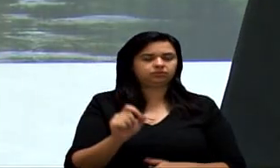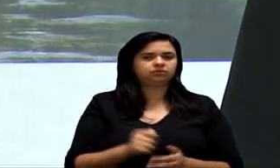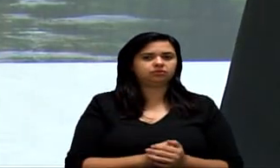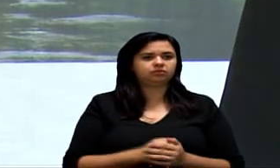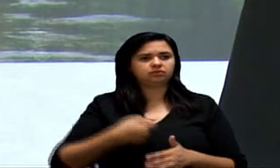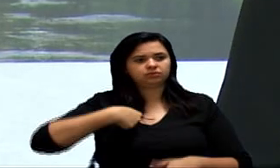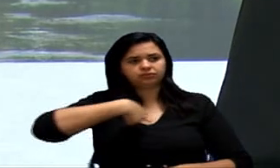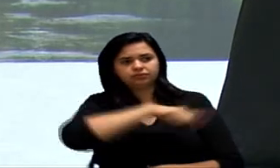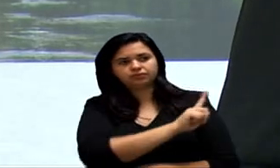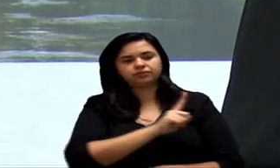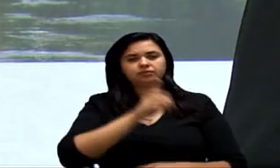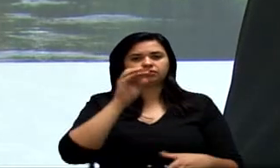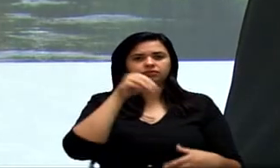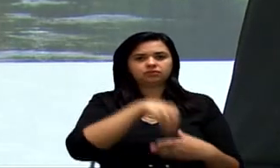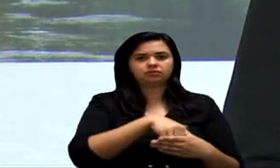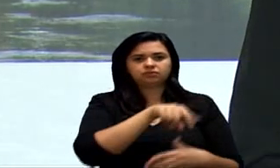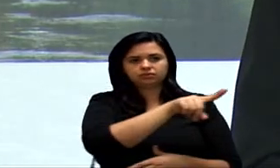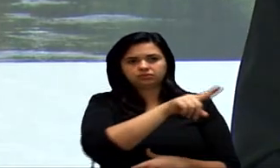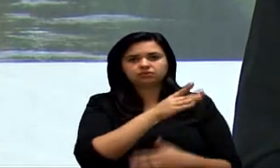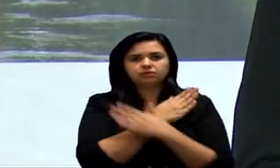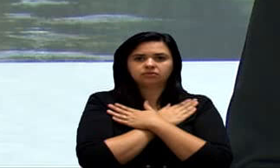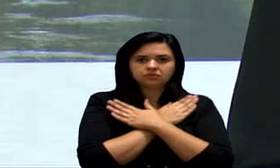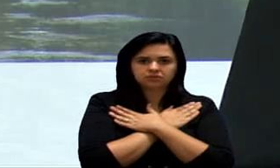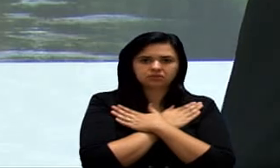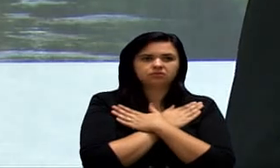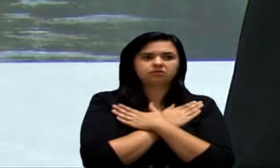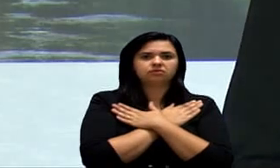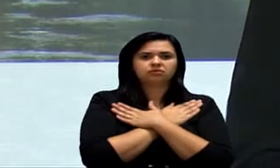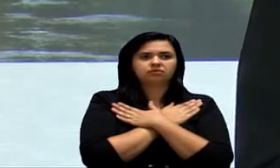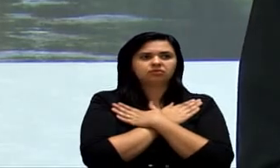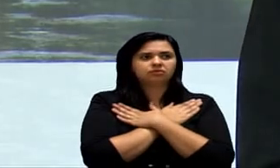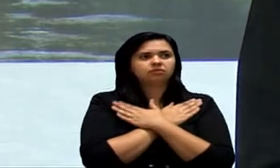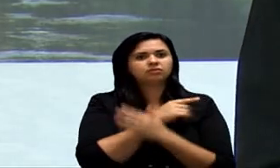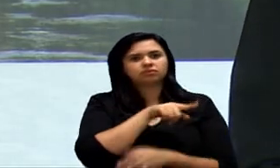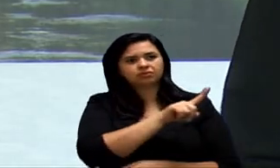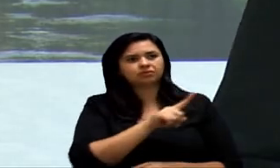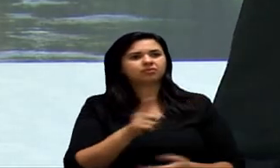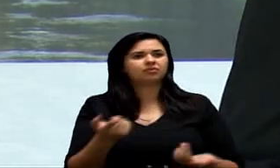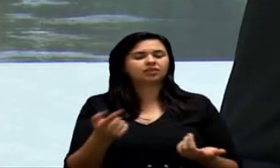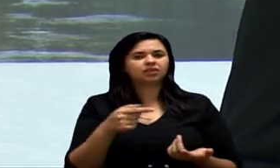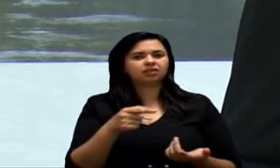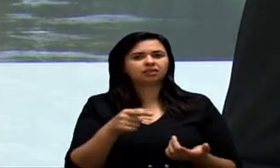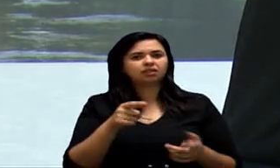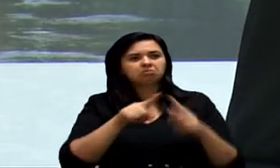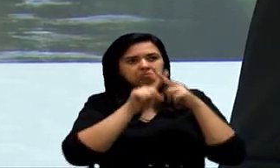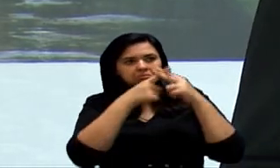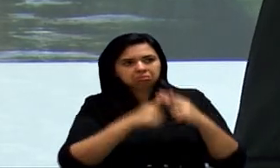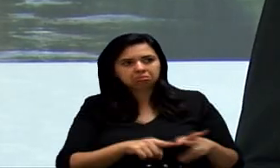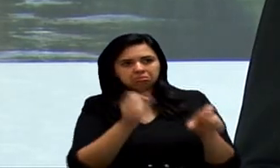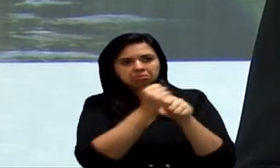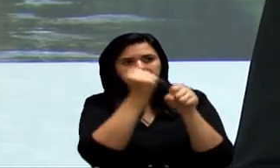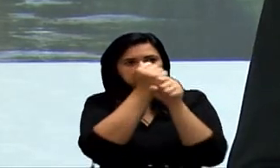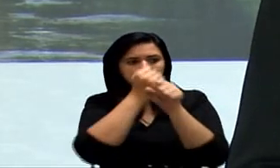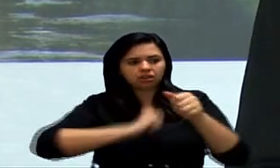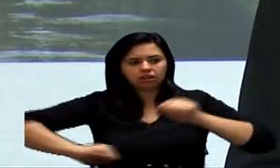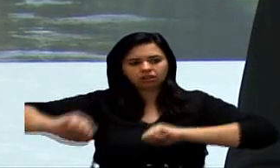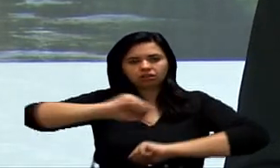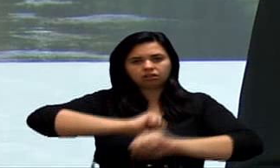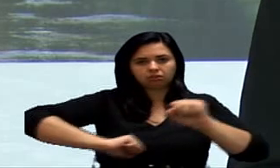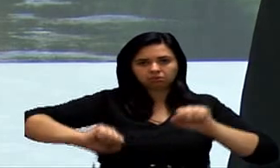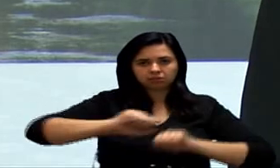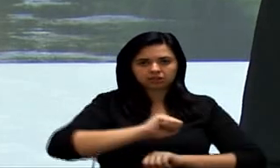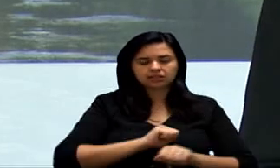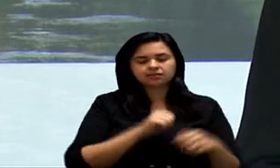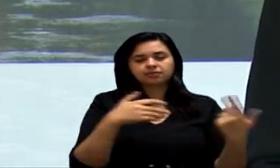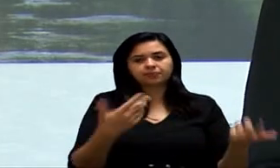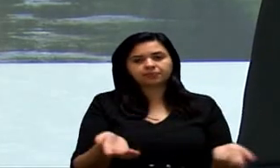dentro do cemitério, como, por exemplo, pedreiro, uma parte de limpeza. Então, a gente vem com esse